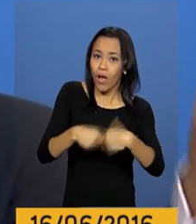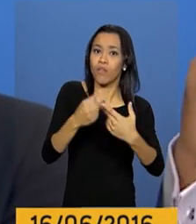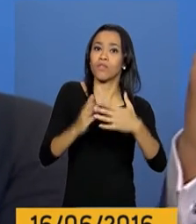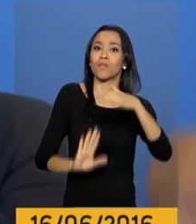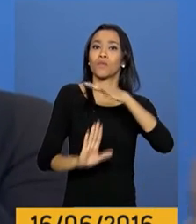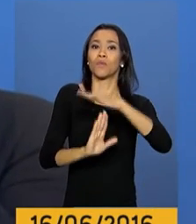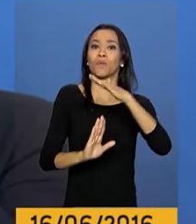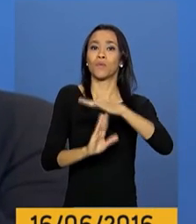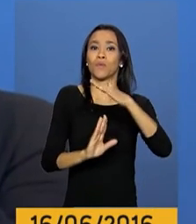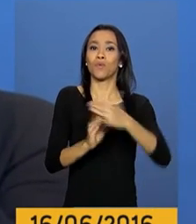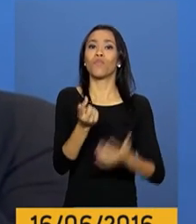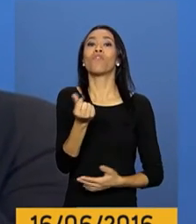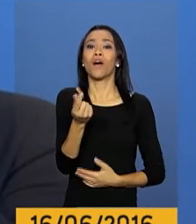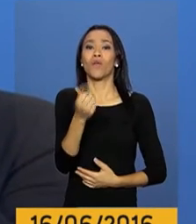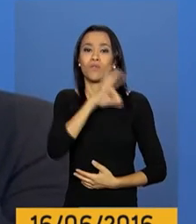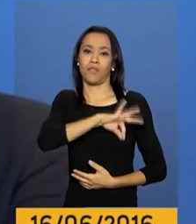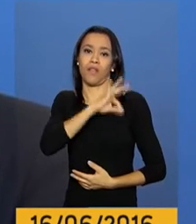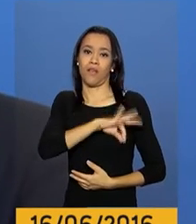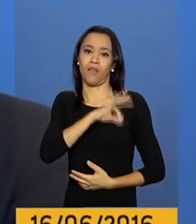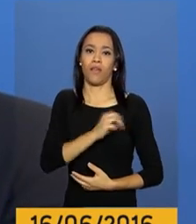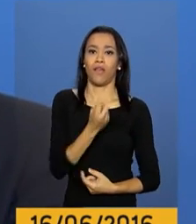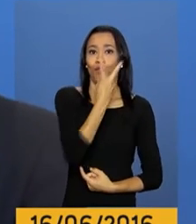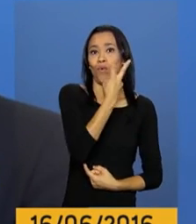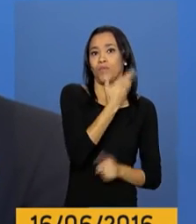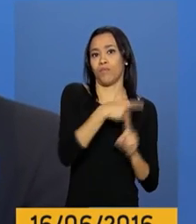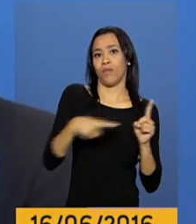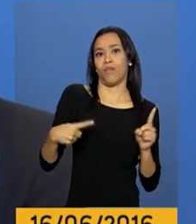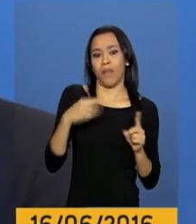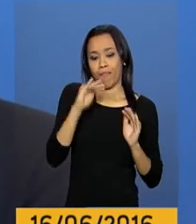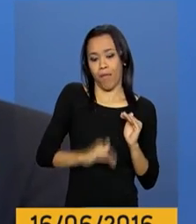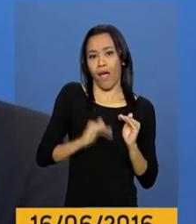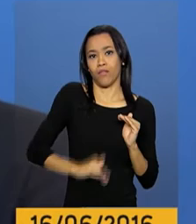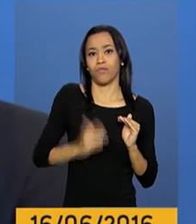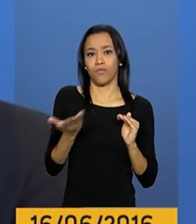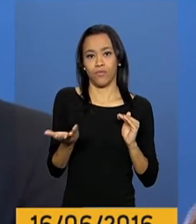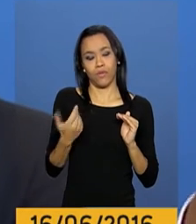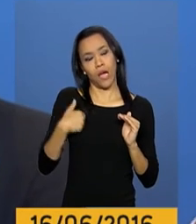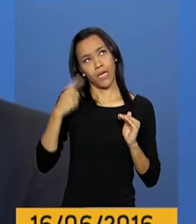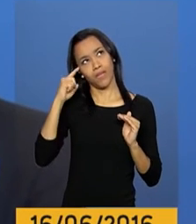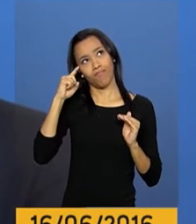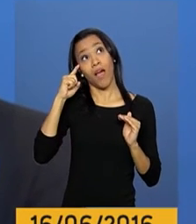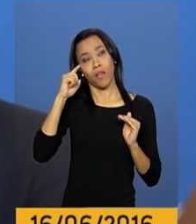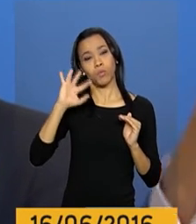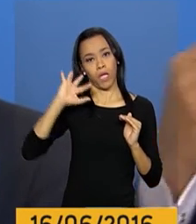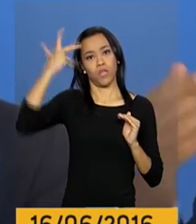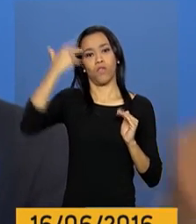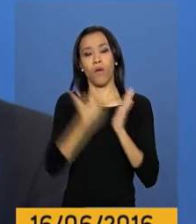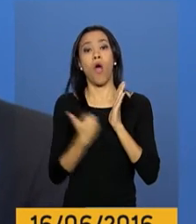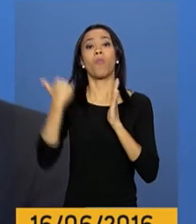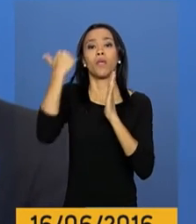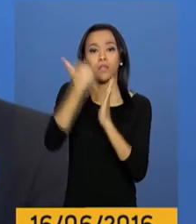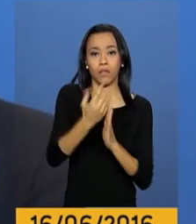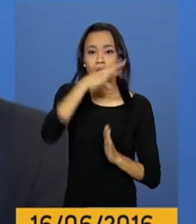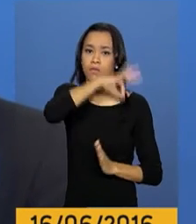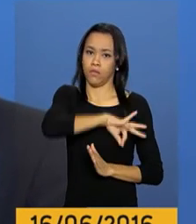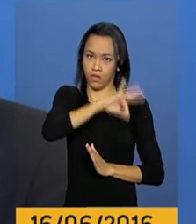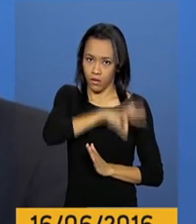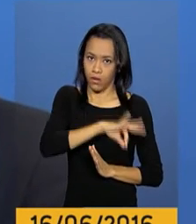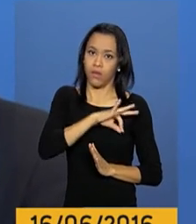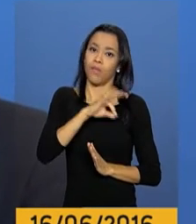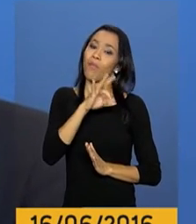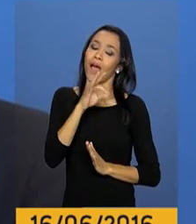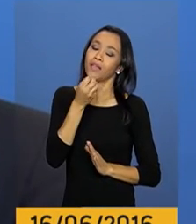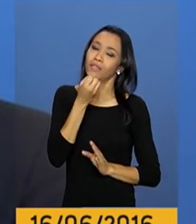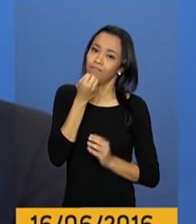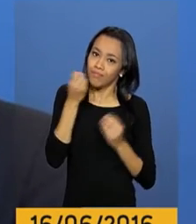que era muito baixo do ponto de vista de renda familiar per capita. Então, a gente alterou essa